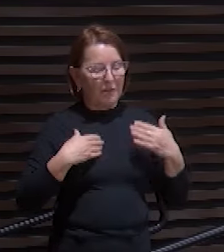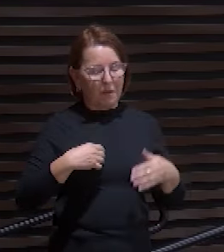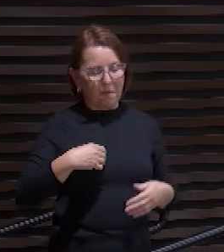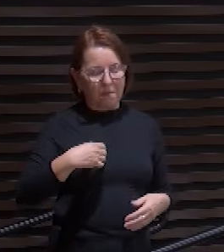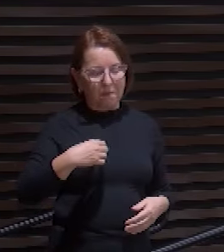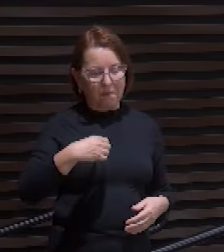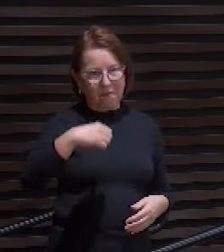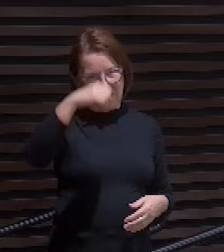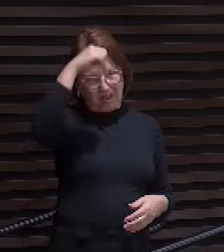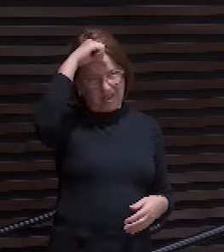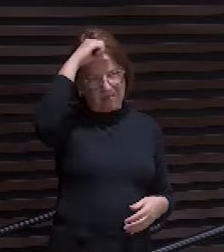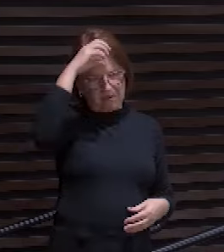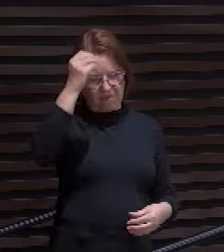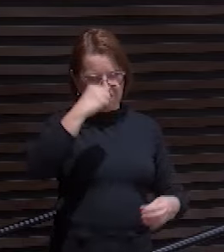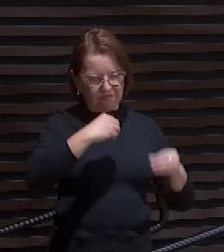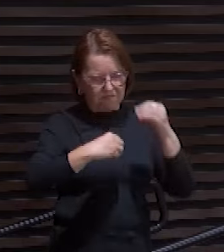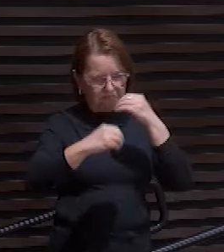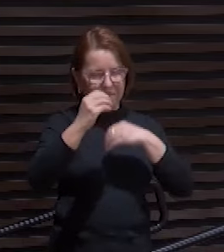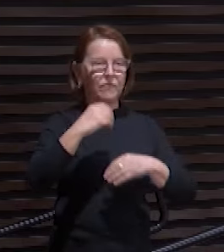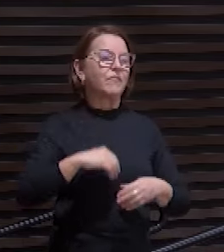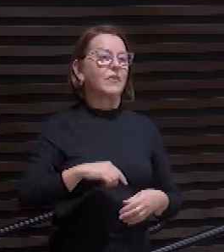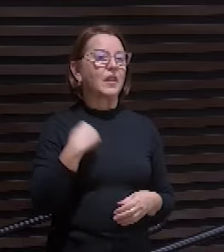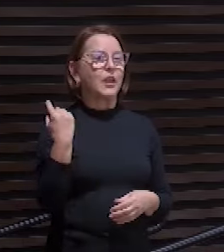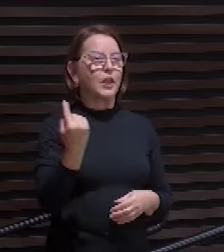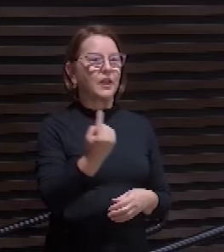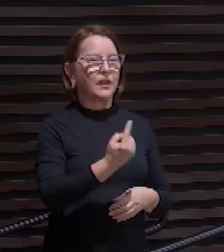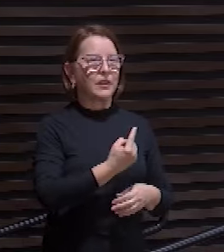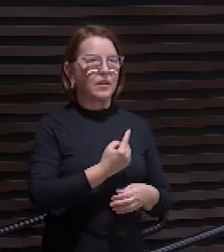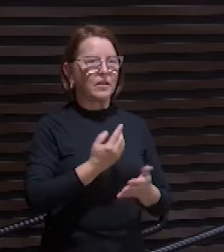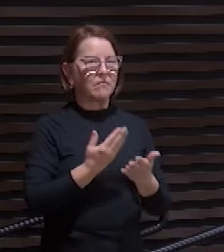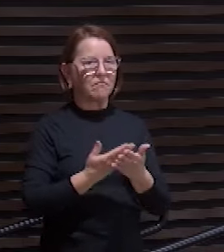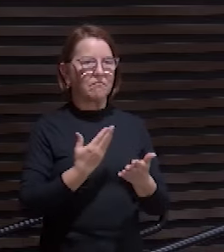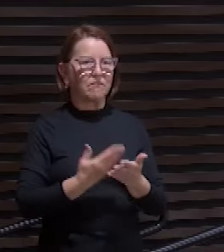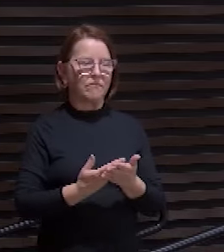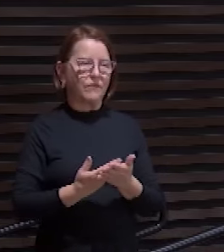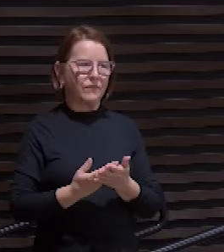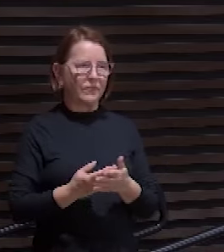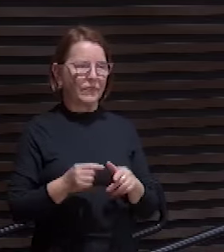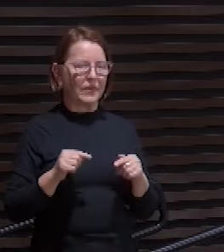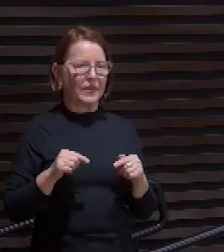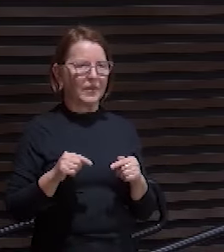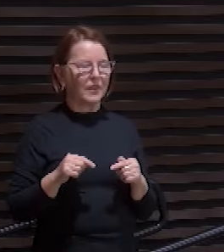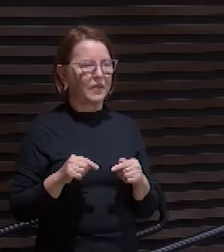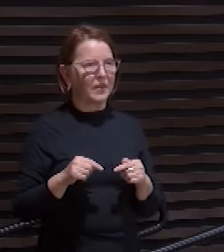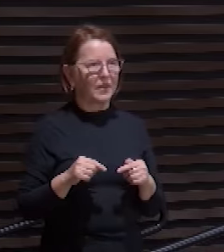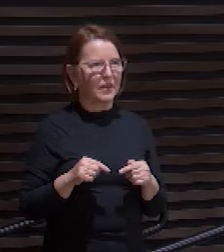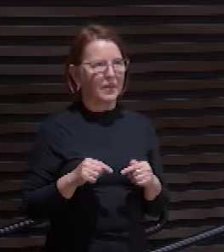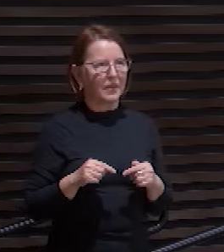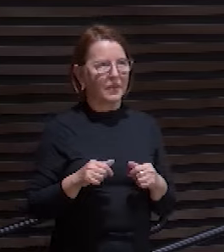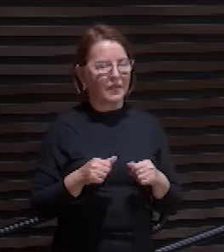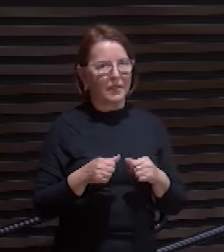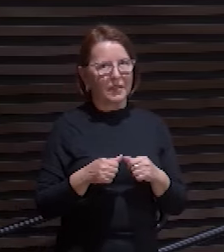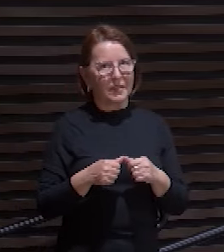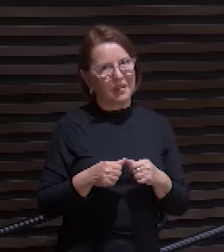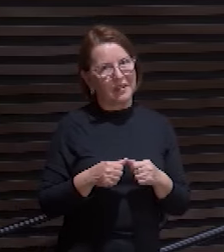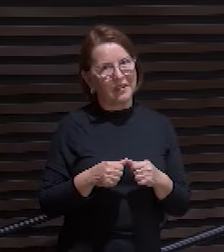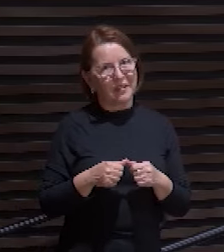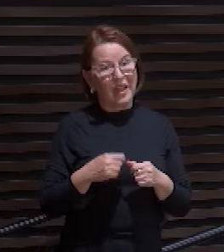depressão. Nós estamos caminhando aqui nesses que eu chamo de 3